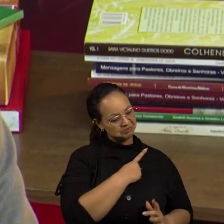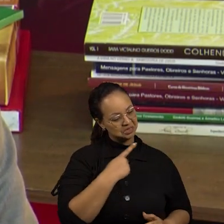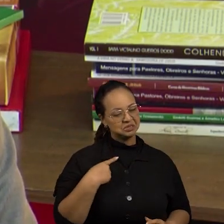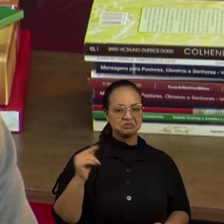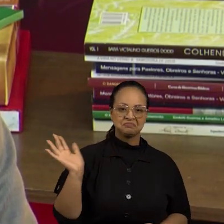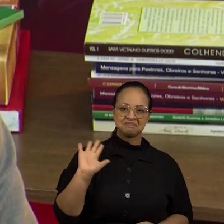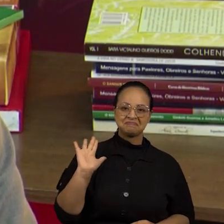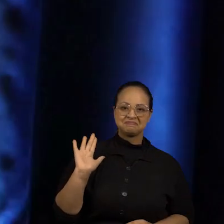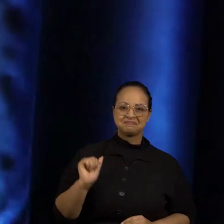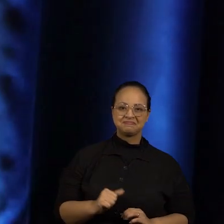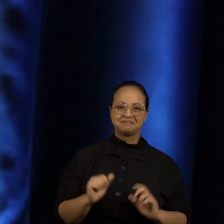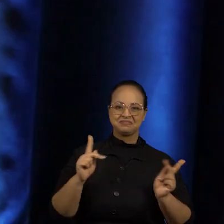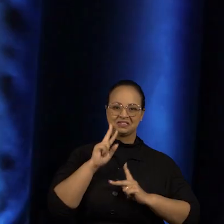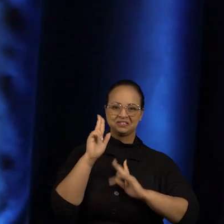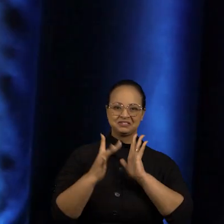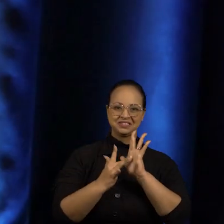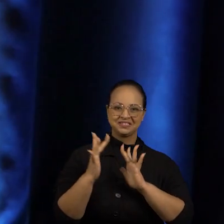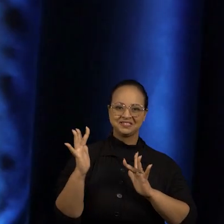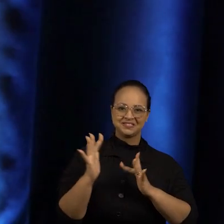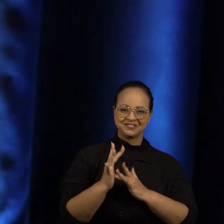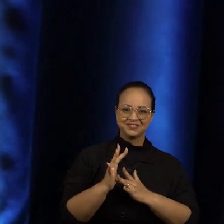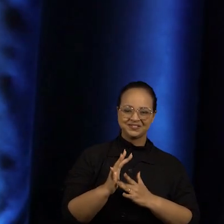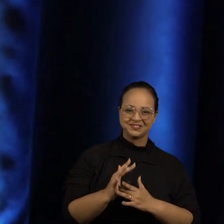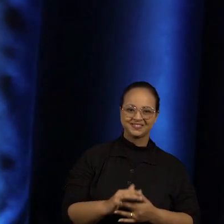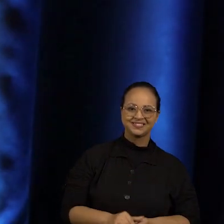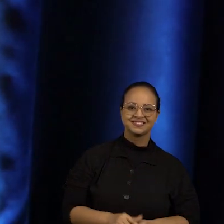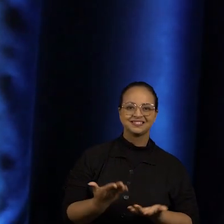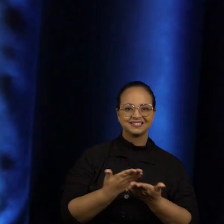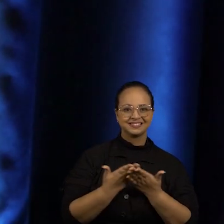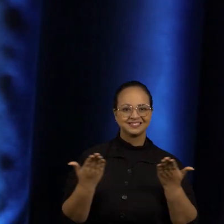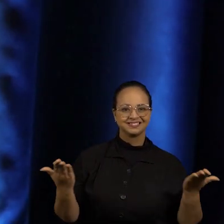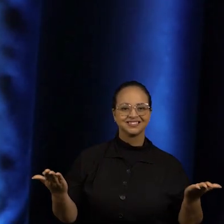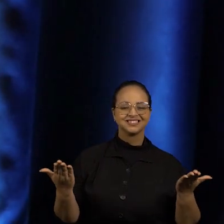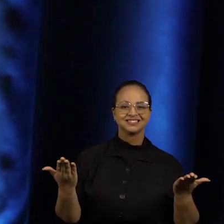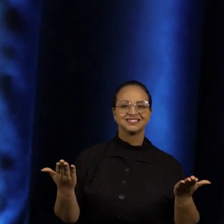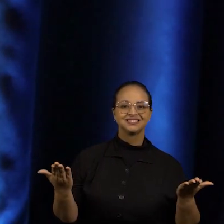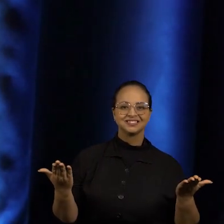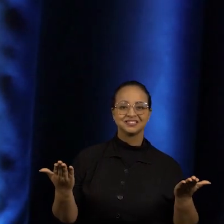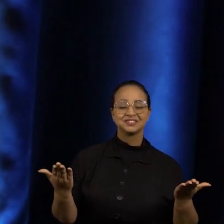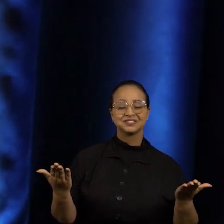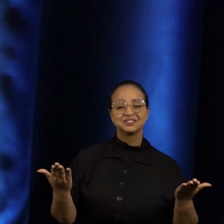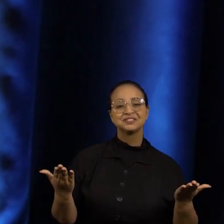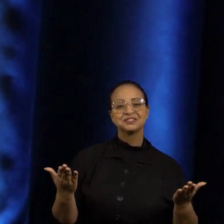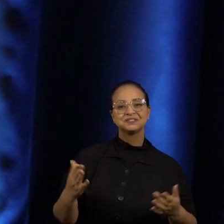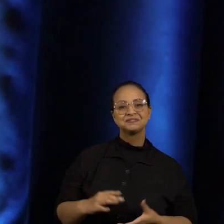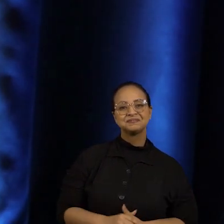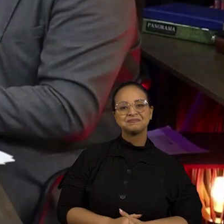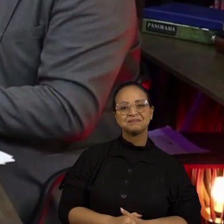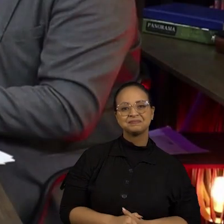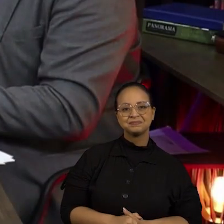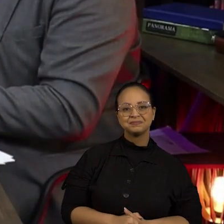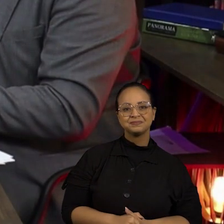até o próximo episódio. Paz do Senhor pastor Alex, paz do Senhor a todos os nossos irmãos e até o próximo.